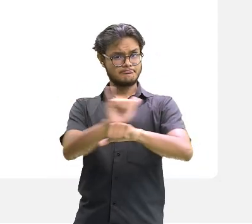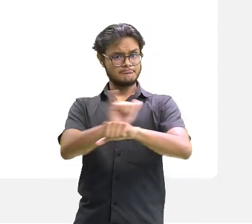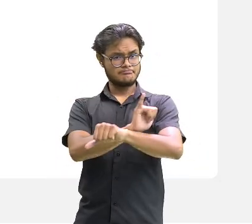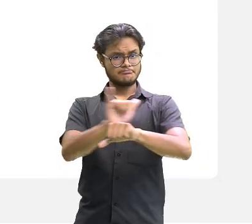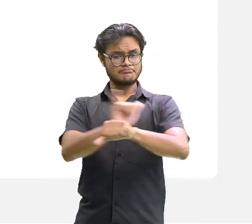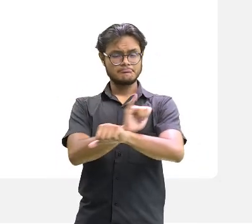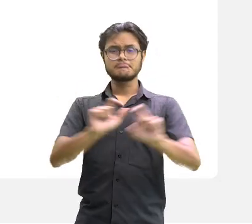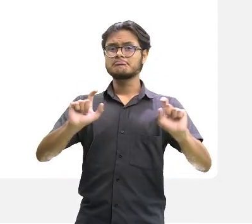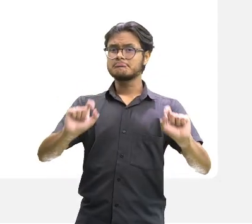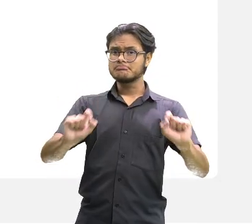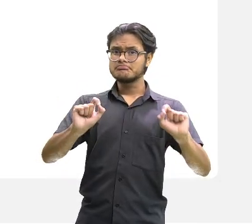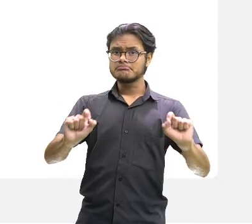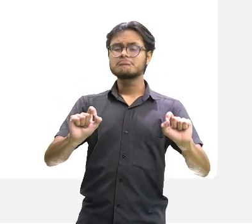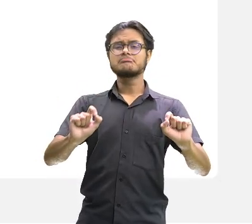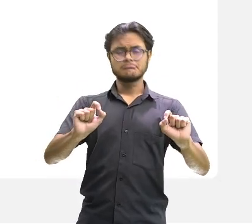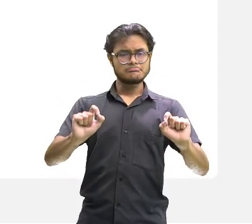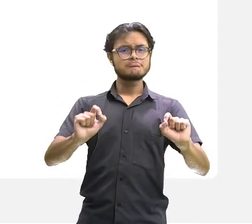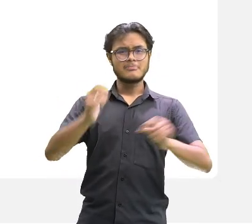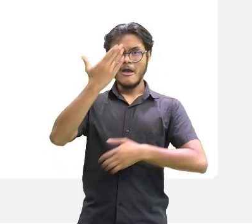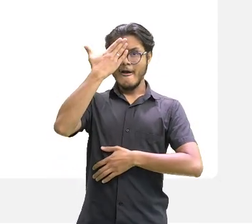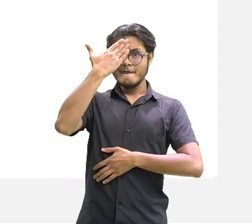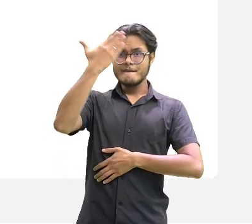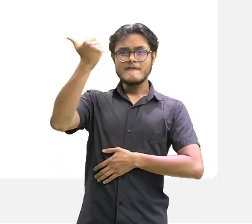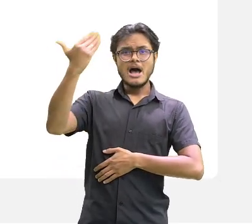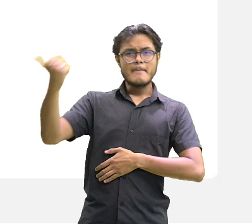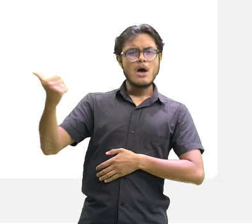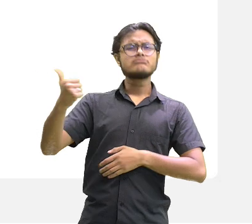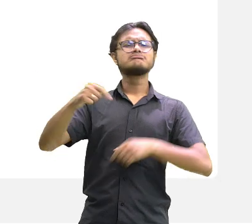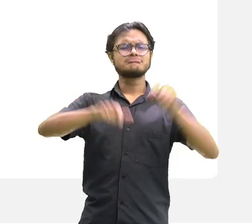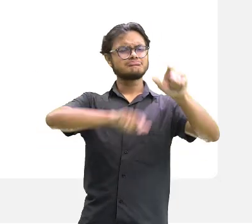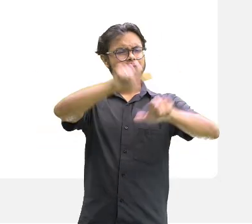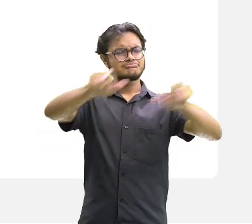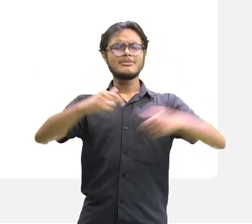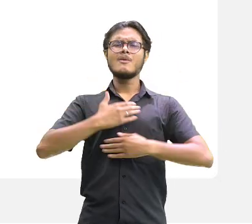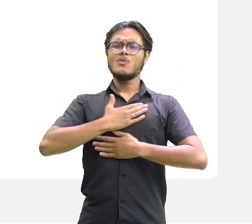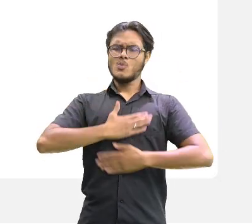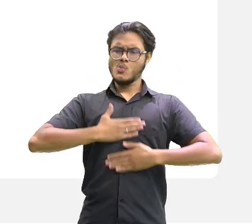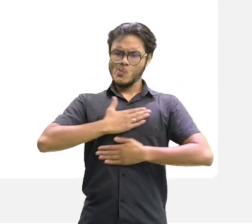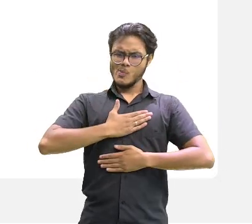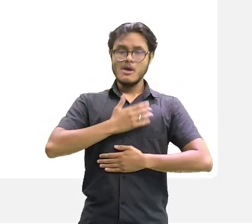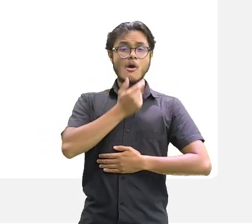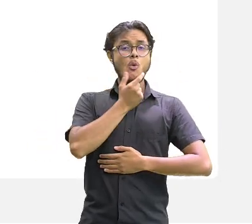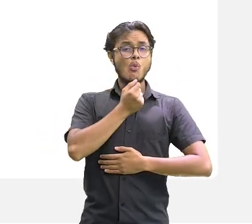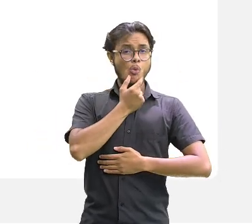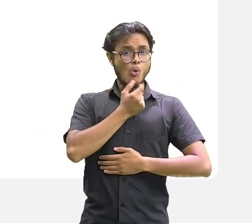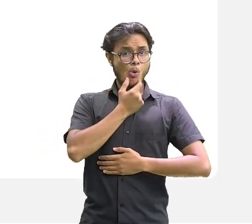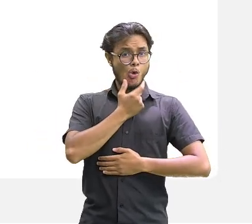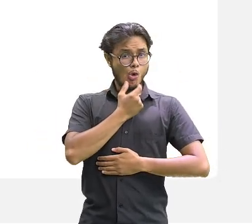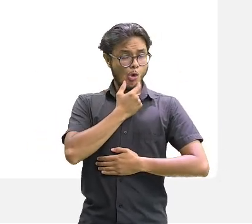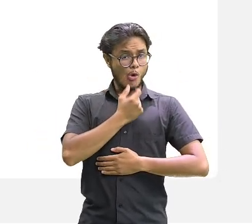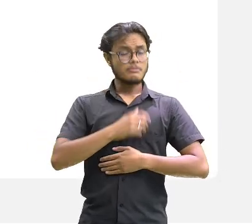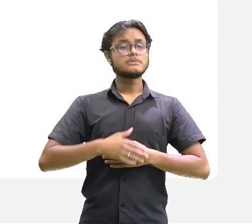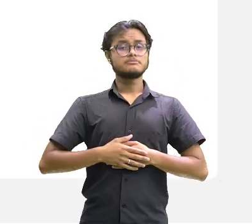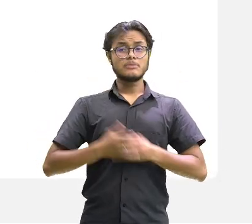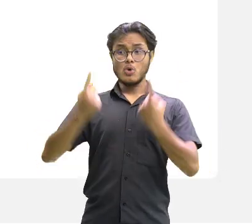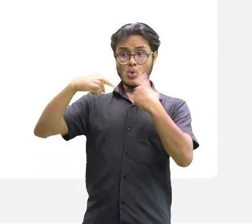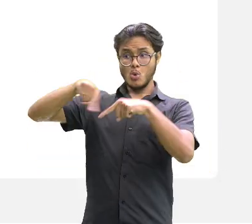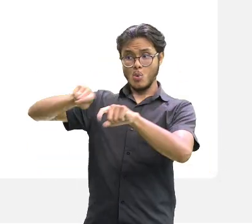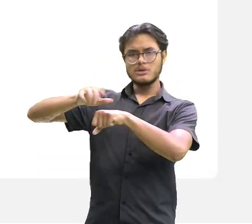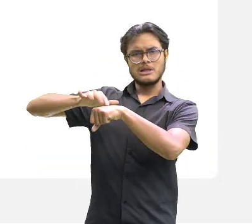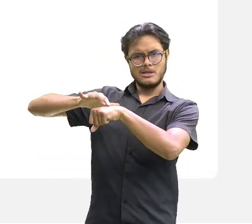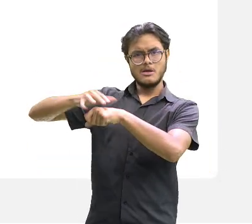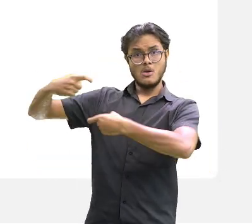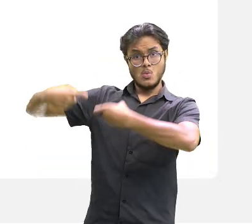contraceptivos mais populares. A camisinha masculina protege contra as infecções